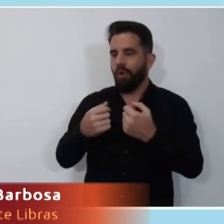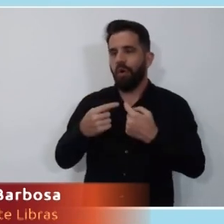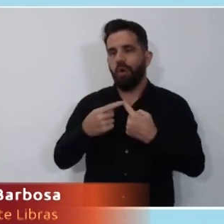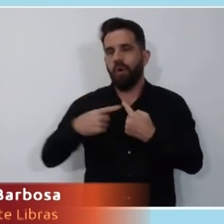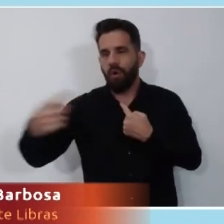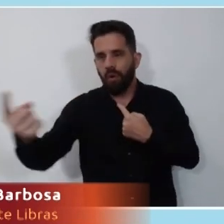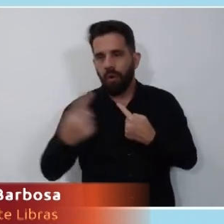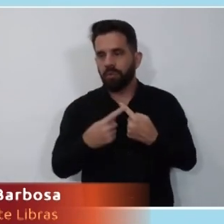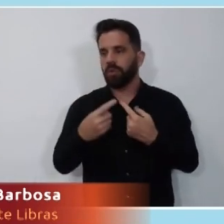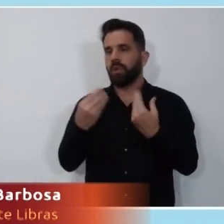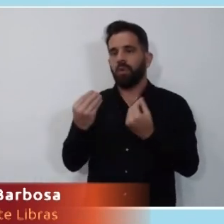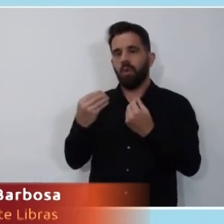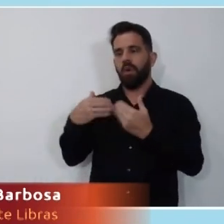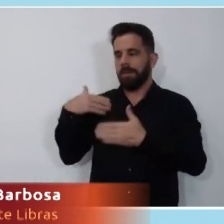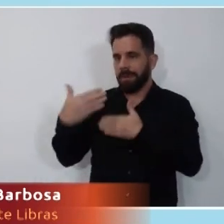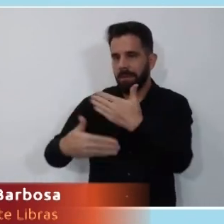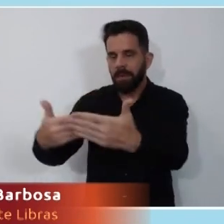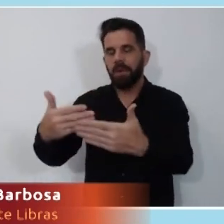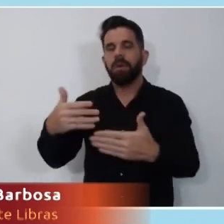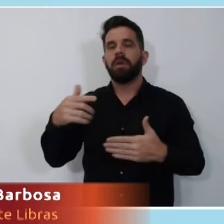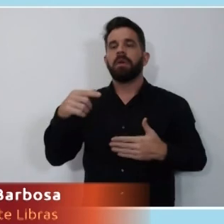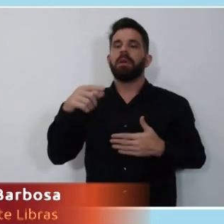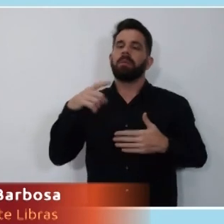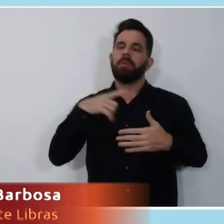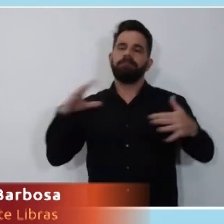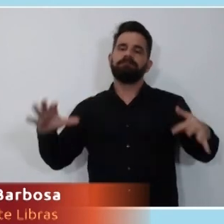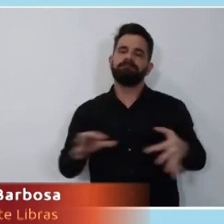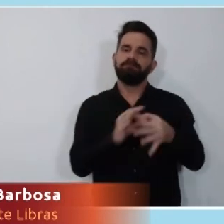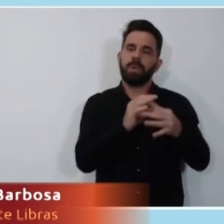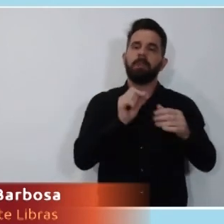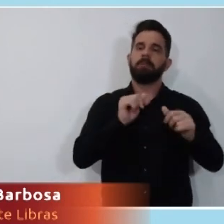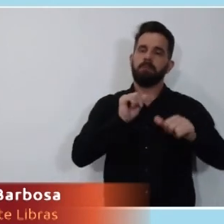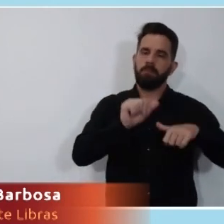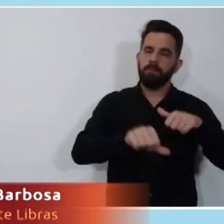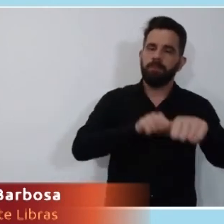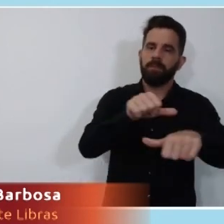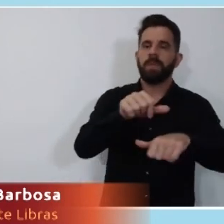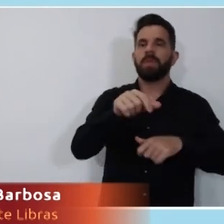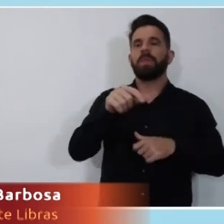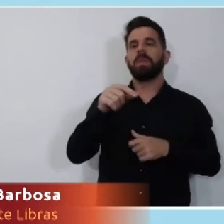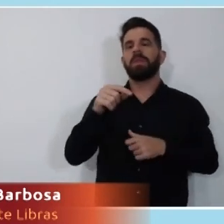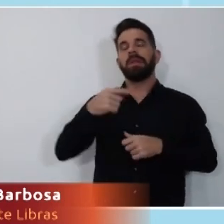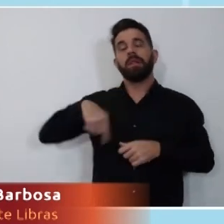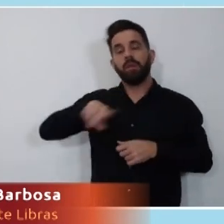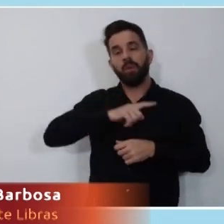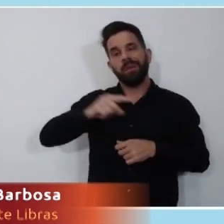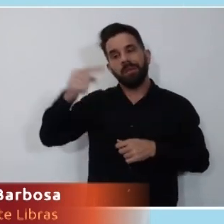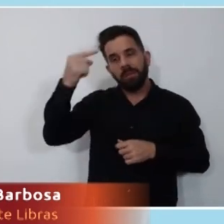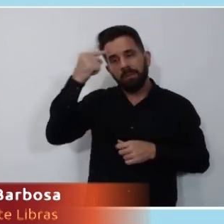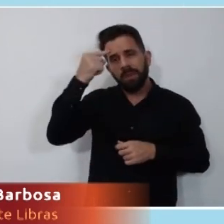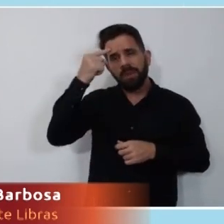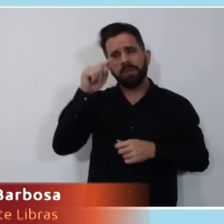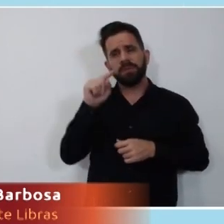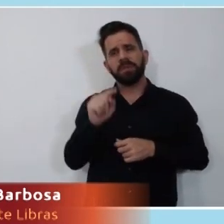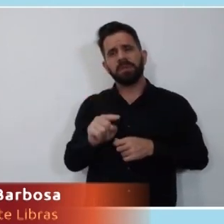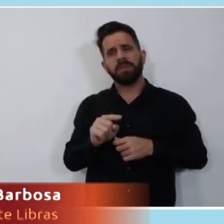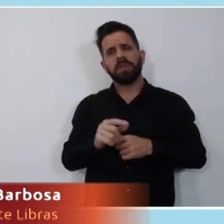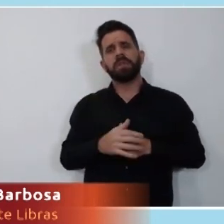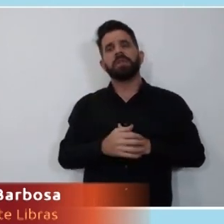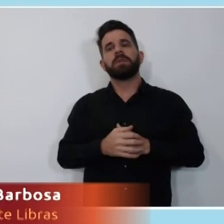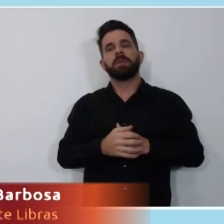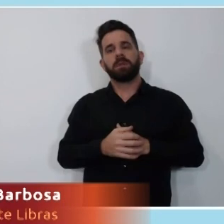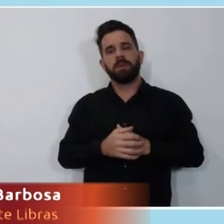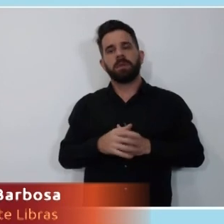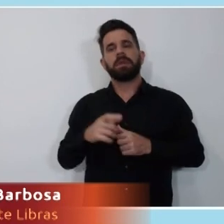talvez nós temos cruzamentos sem coordenação semafórica, nós temos talvez muito fluxo